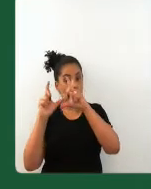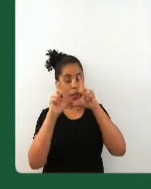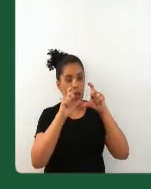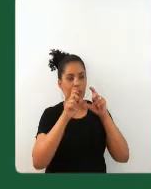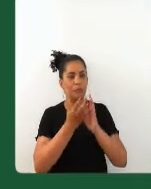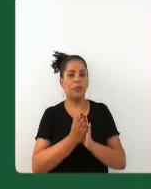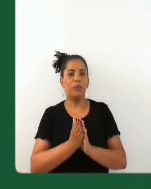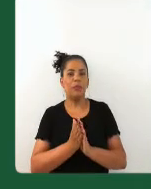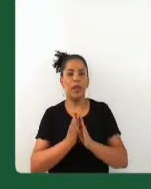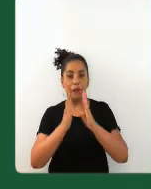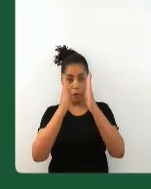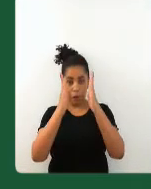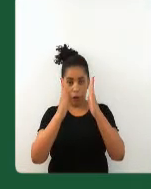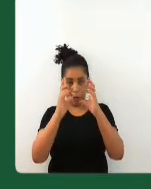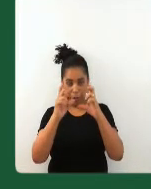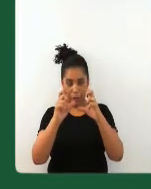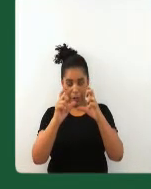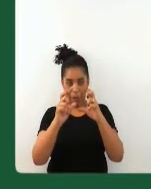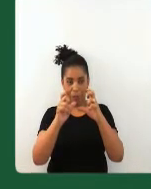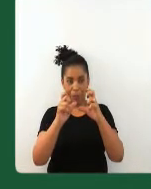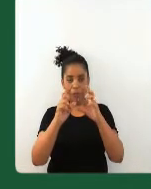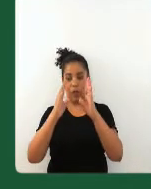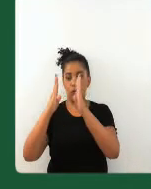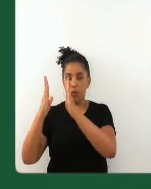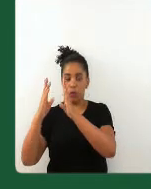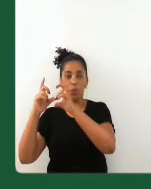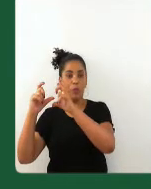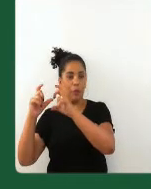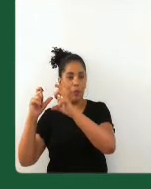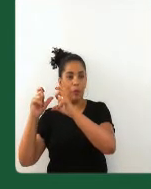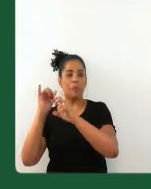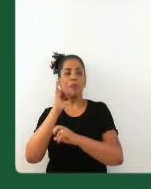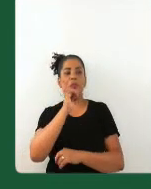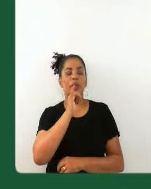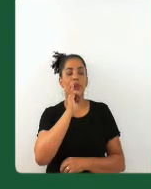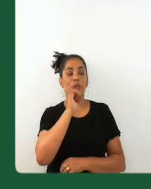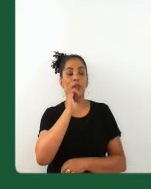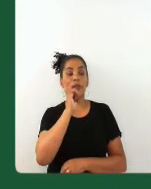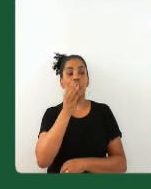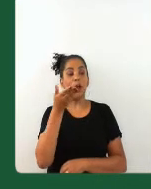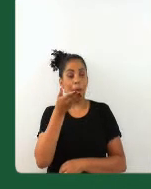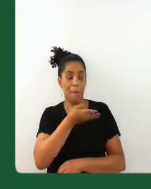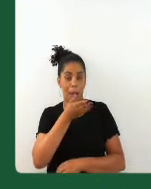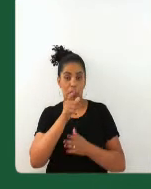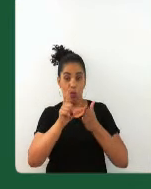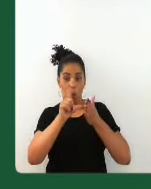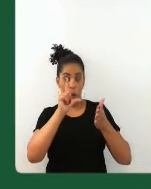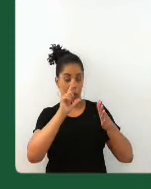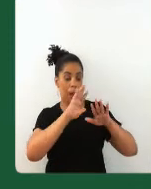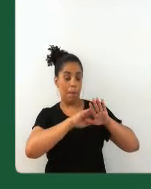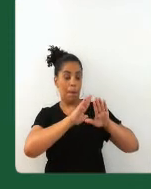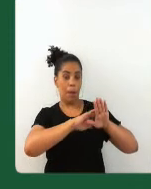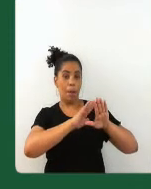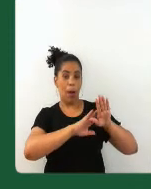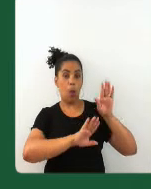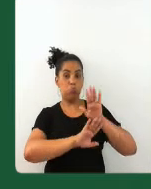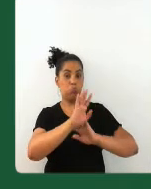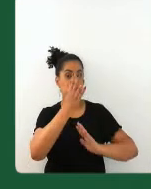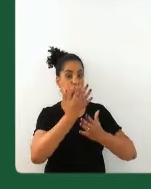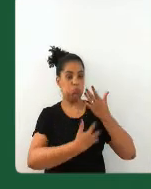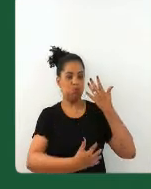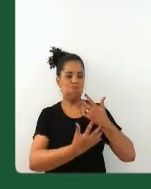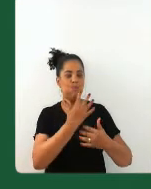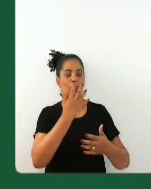central e lateral direita. Aqui é um exemplo das mãos. Essa é uma mão